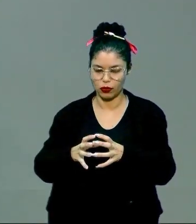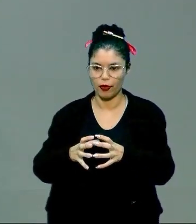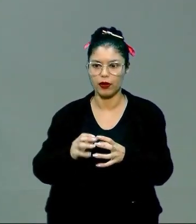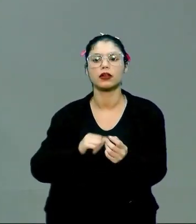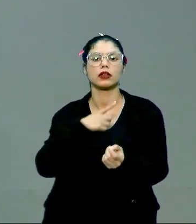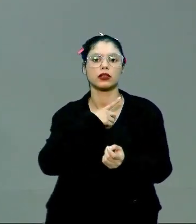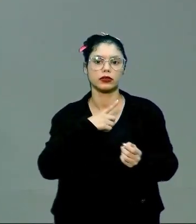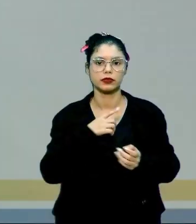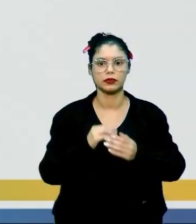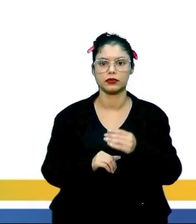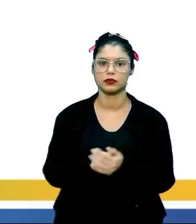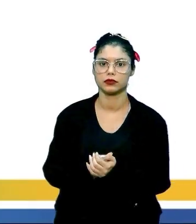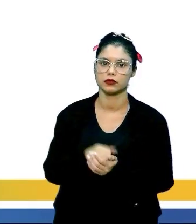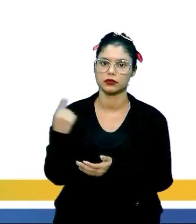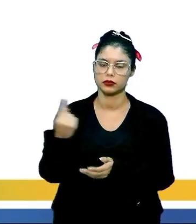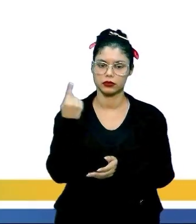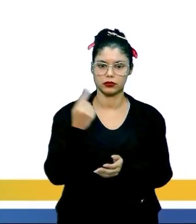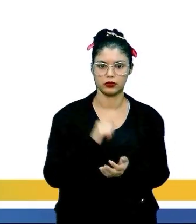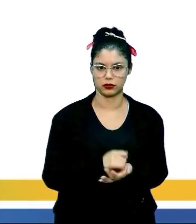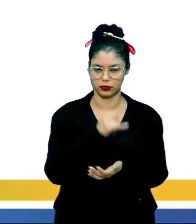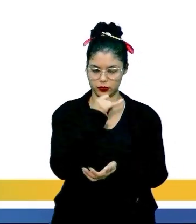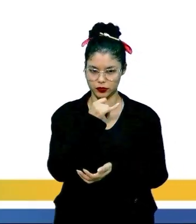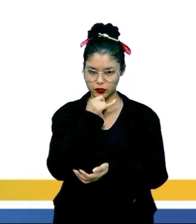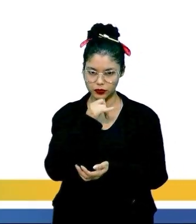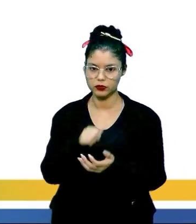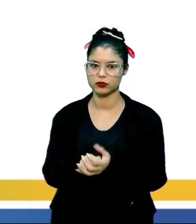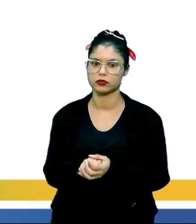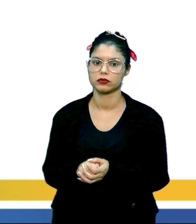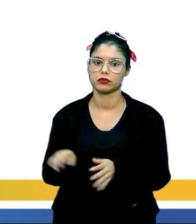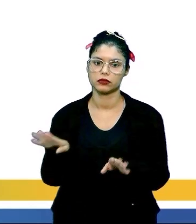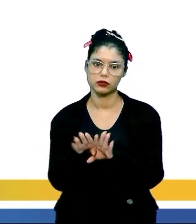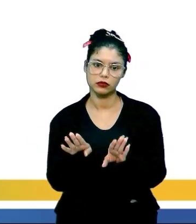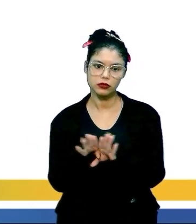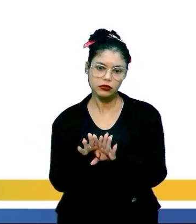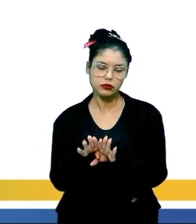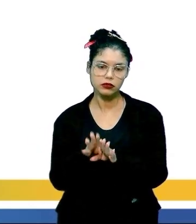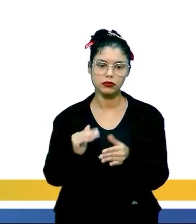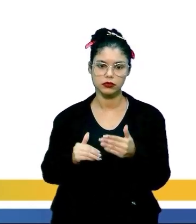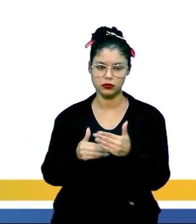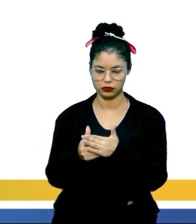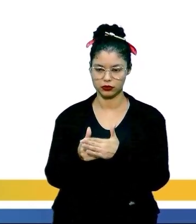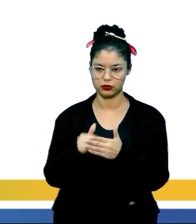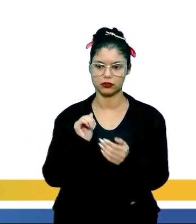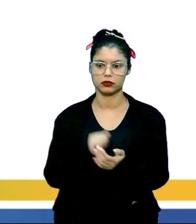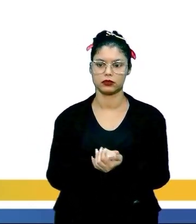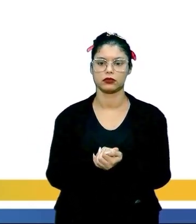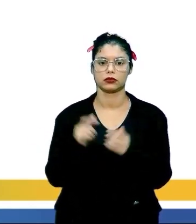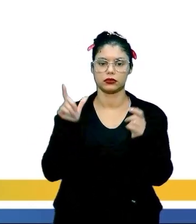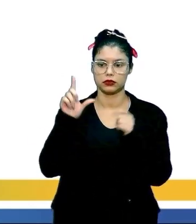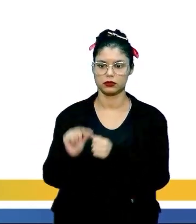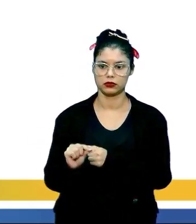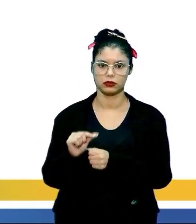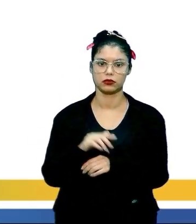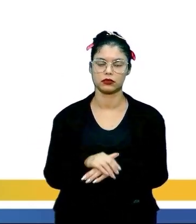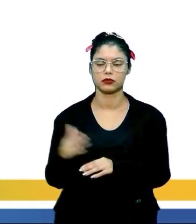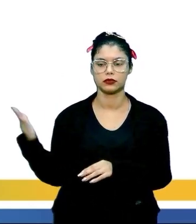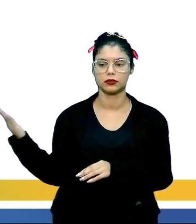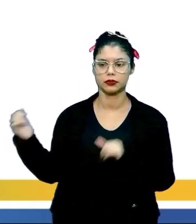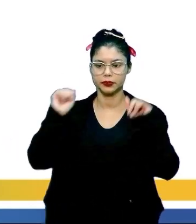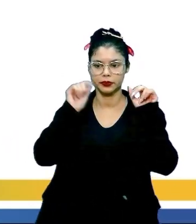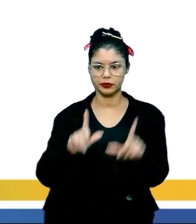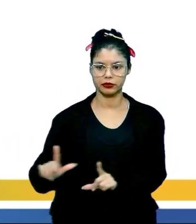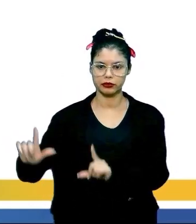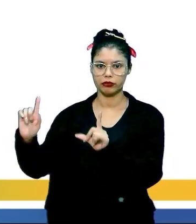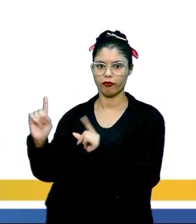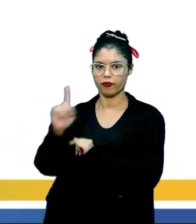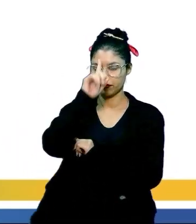submetido a uma alta pressão. Já o ar rarefeito é um ar submetido a uma baixa pressão. Na tela vocês estão